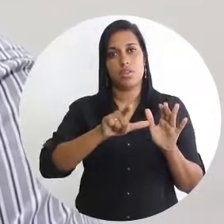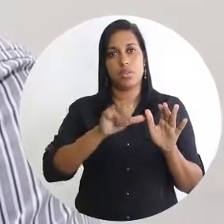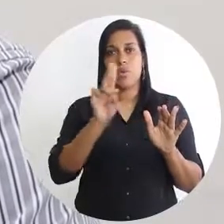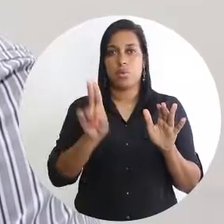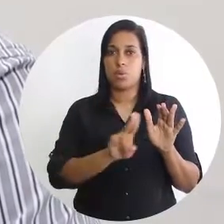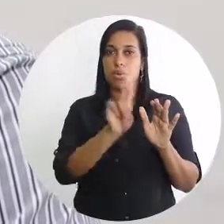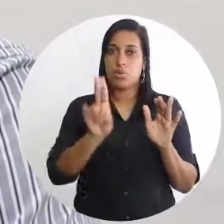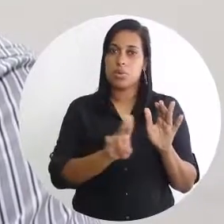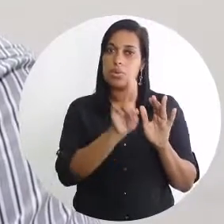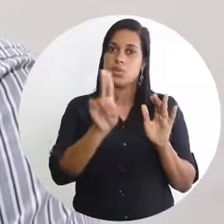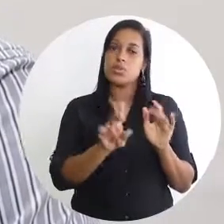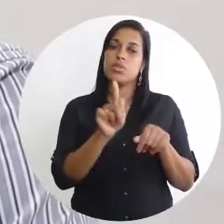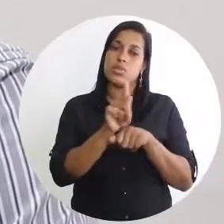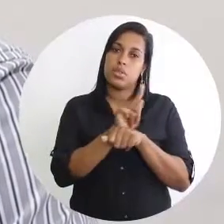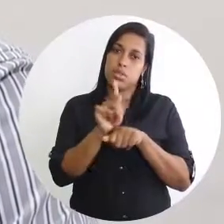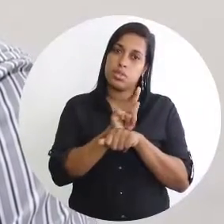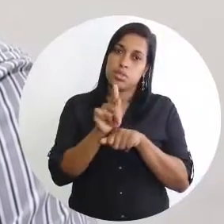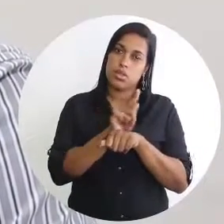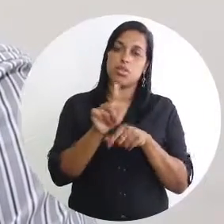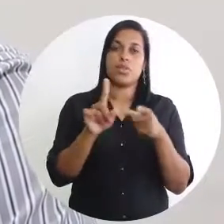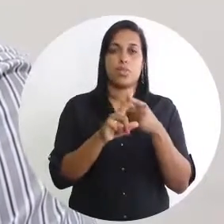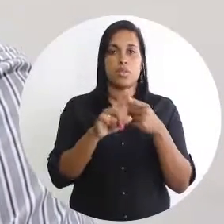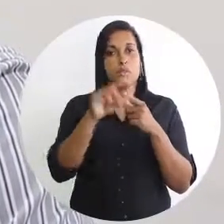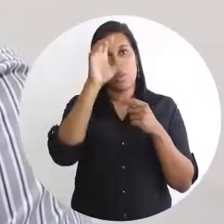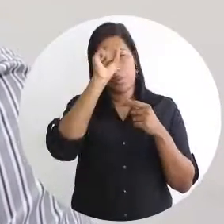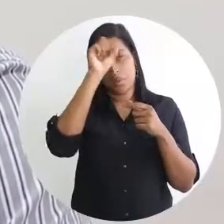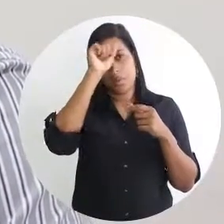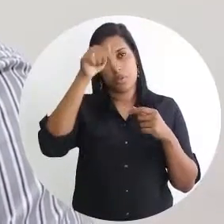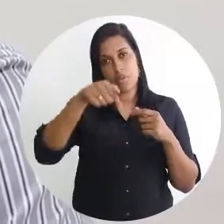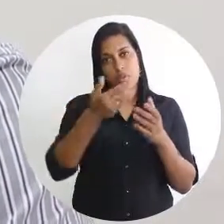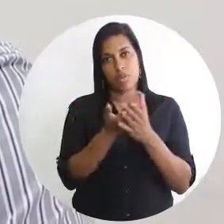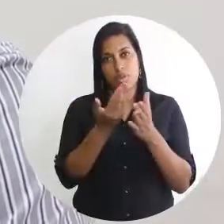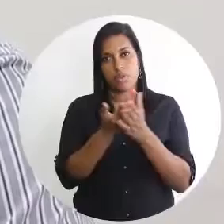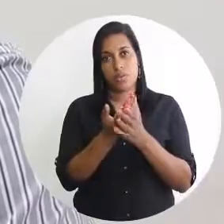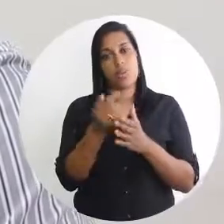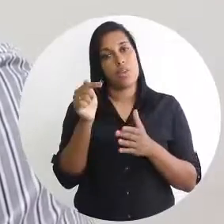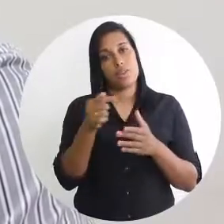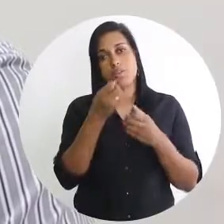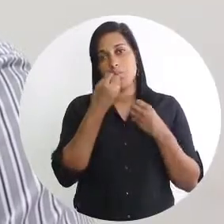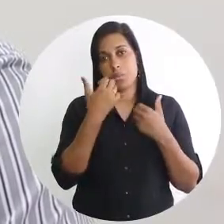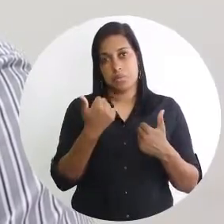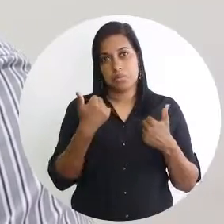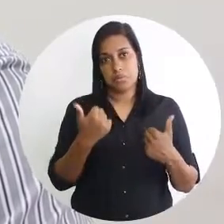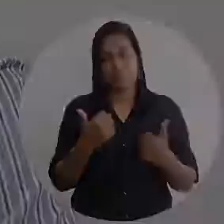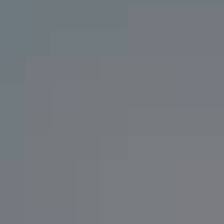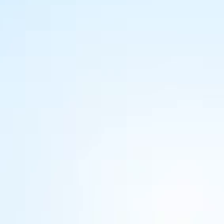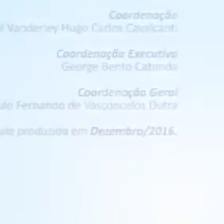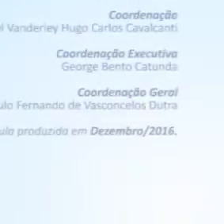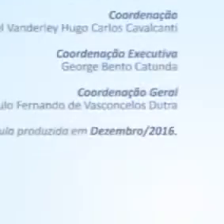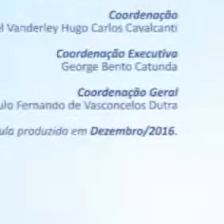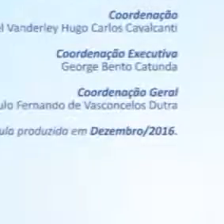eles usando esse gerenciador de layout que a gente aprendeu nessa aula. Então é isso, pessoal.